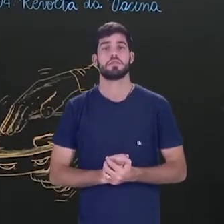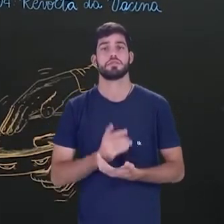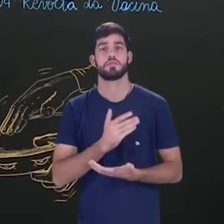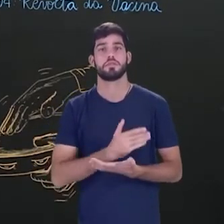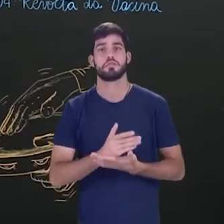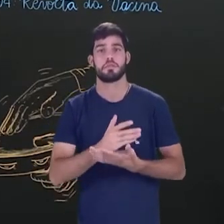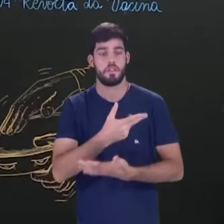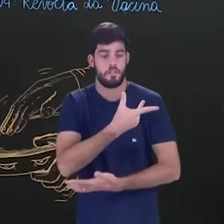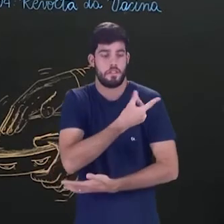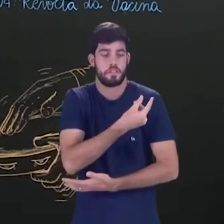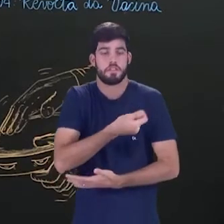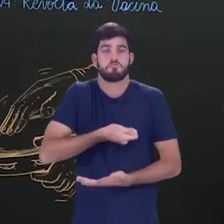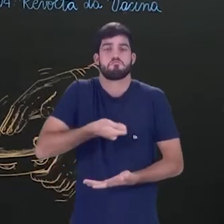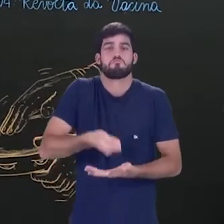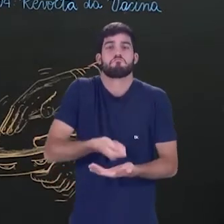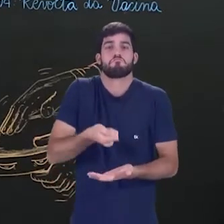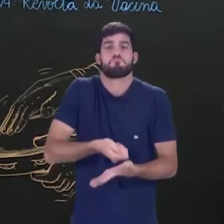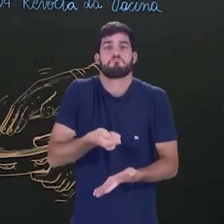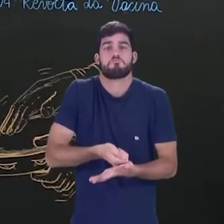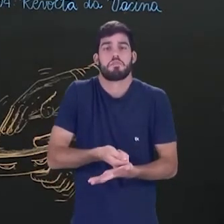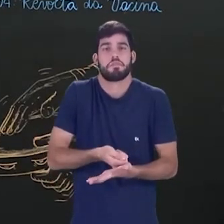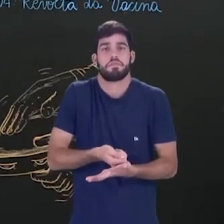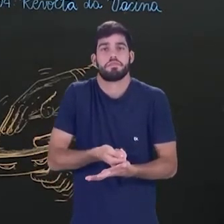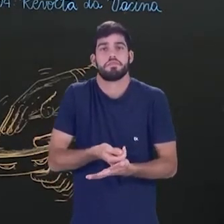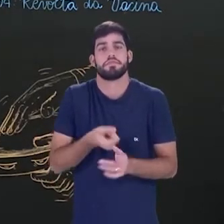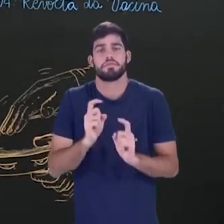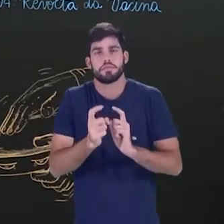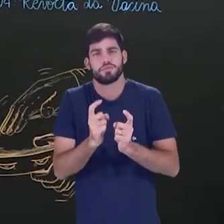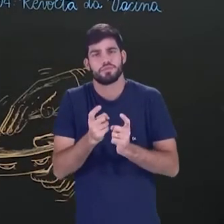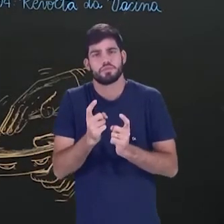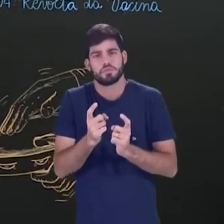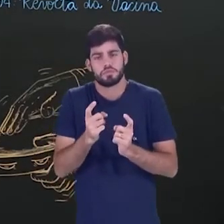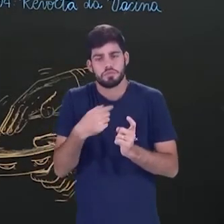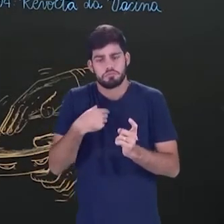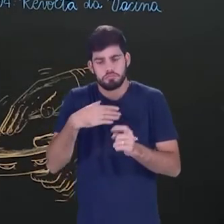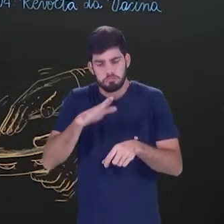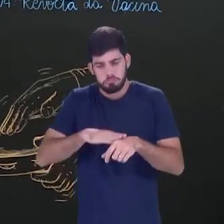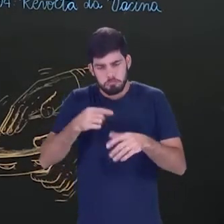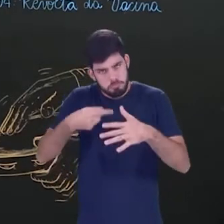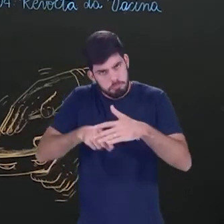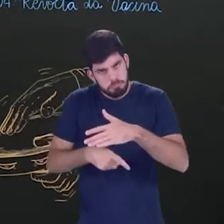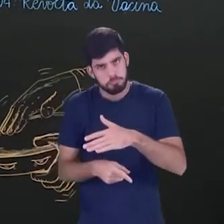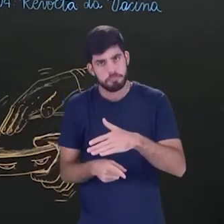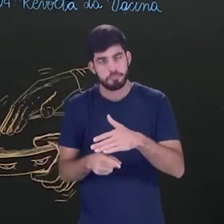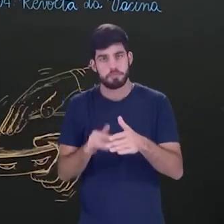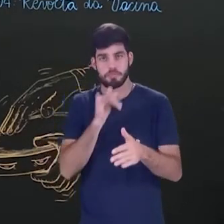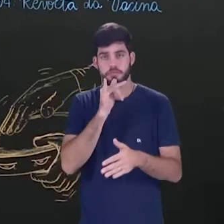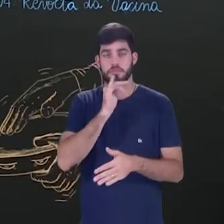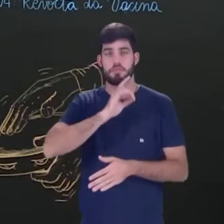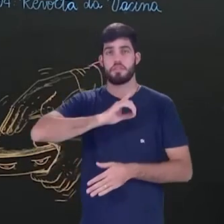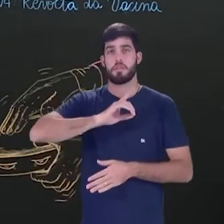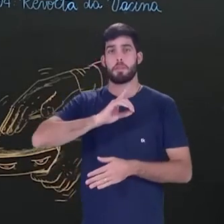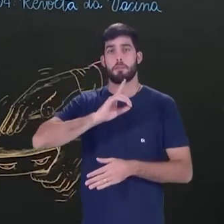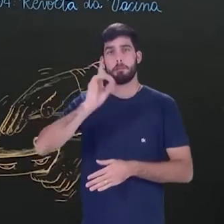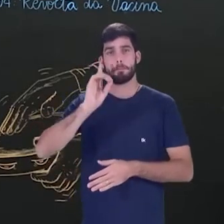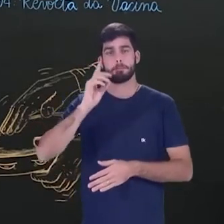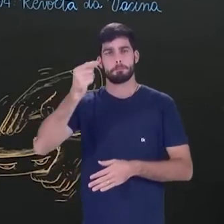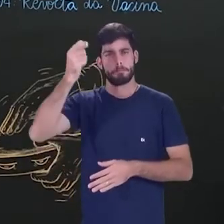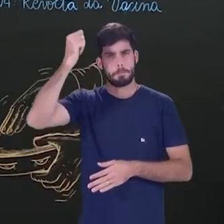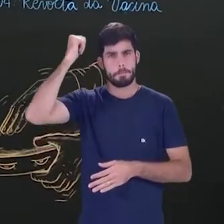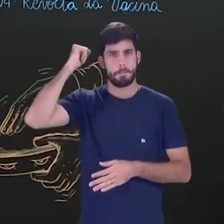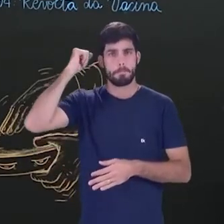instituiu a vacinação obrigatória. Vamos discutir isso aqui mais de perto. Naquela época a ciência tinha feito um avanço